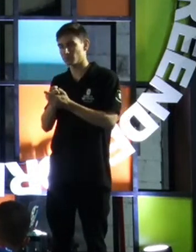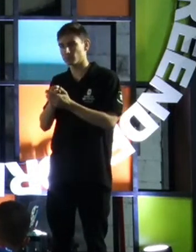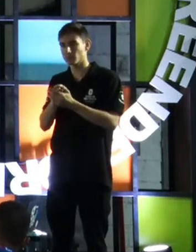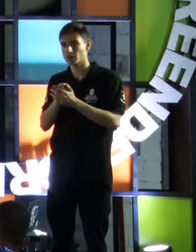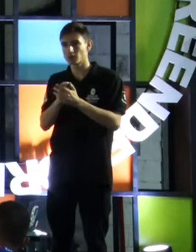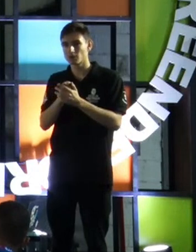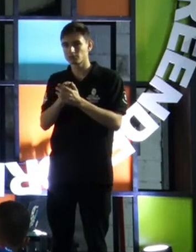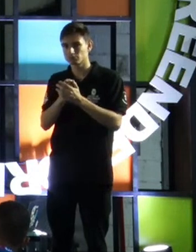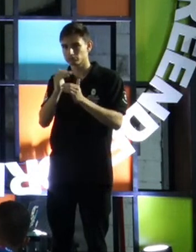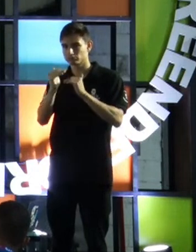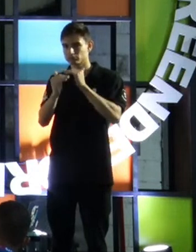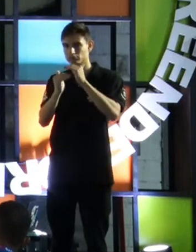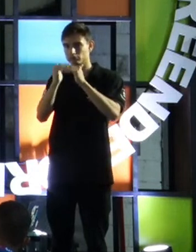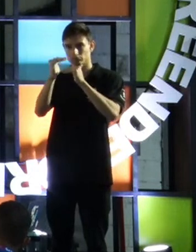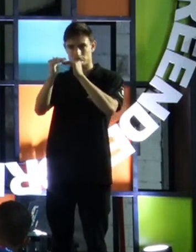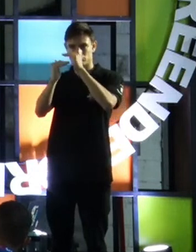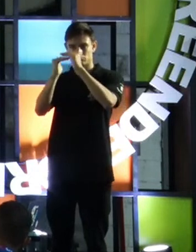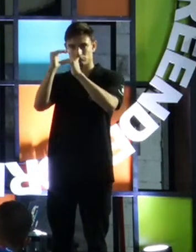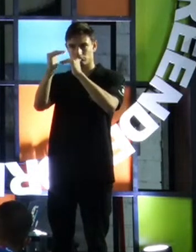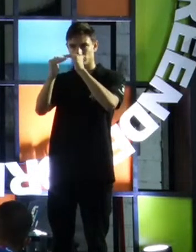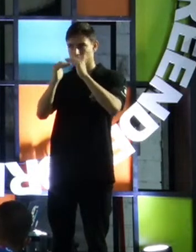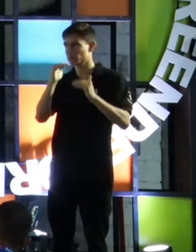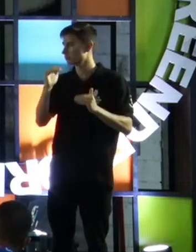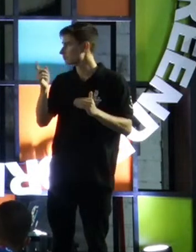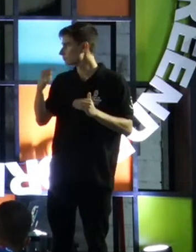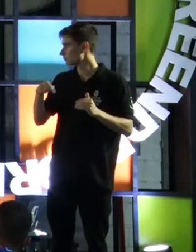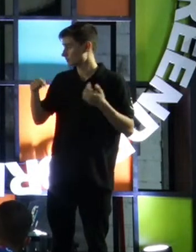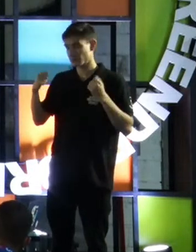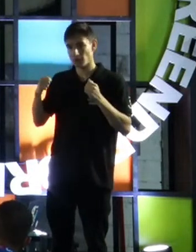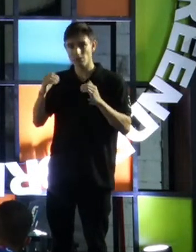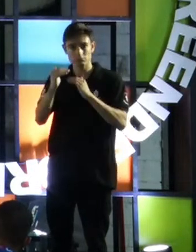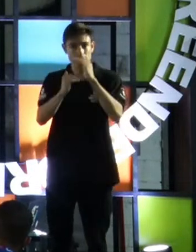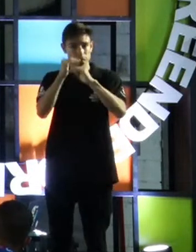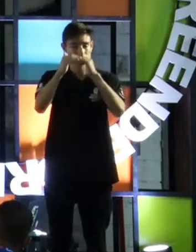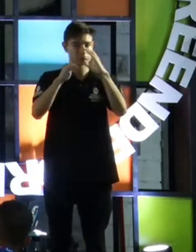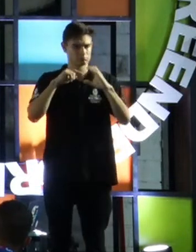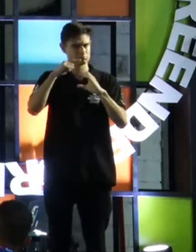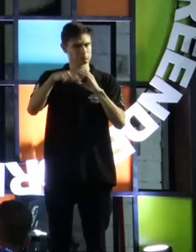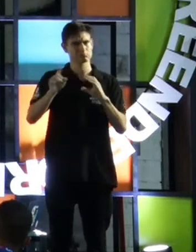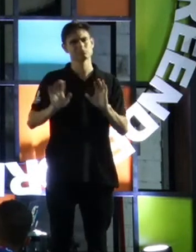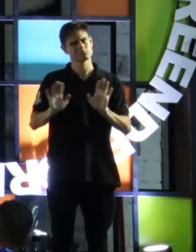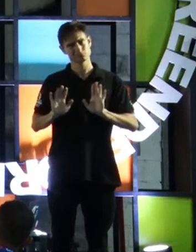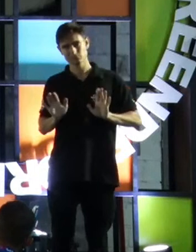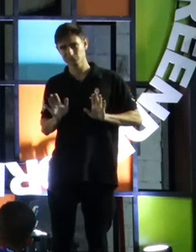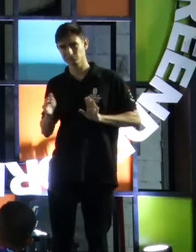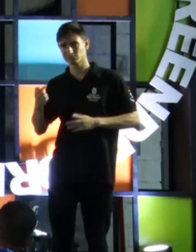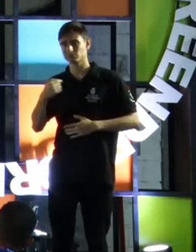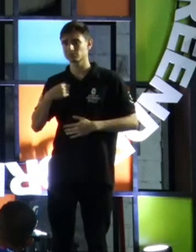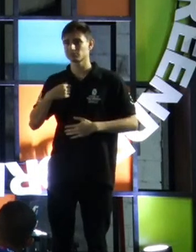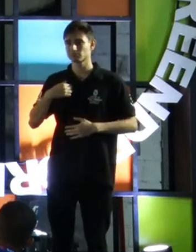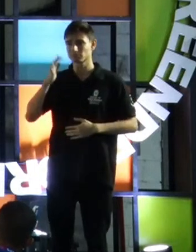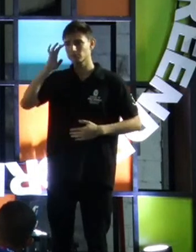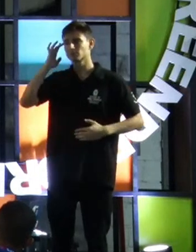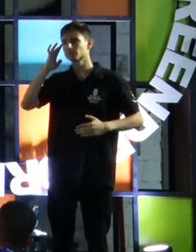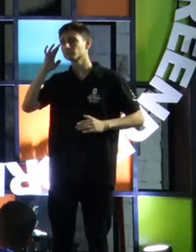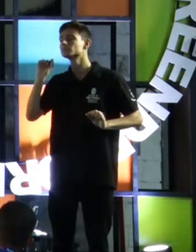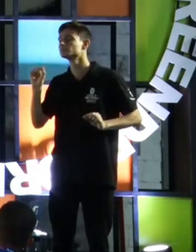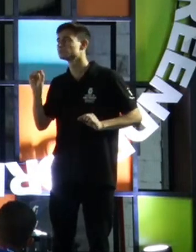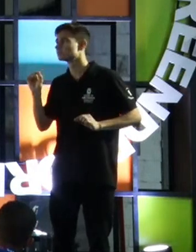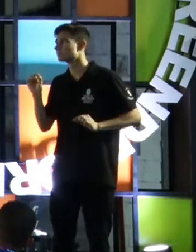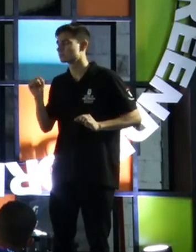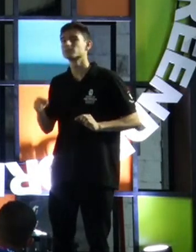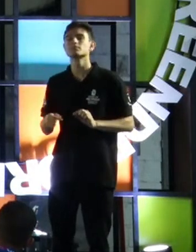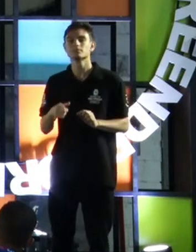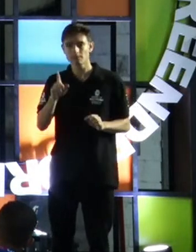escala. Também sou arretado com esse negócio de tudo ter que escalar globalmente. Não. Para mim, o que importa é